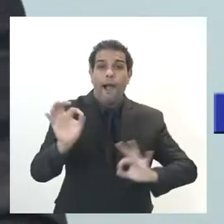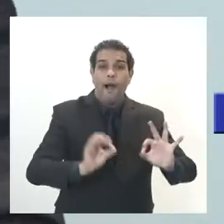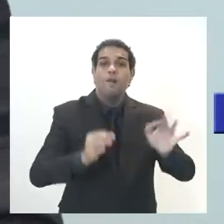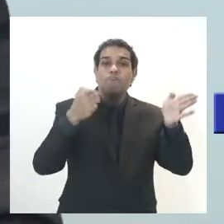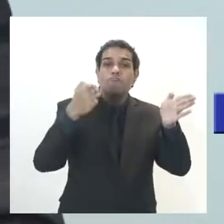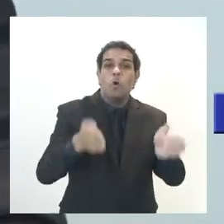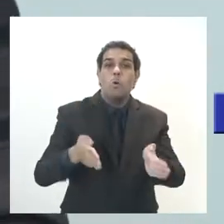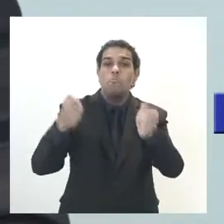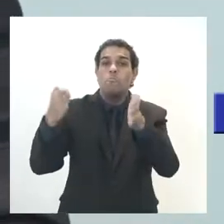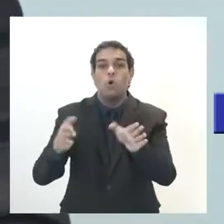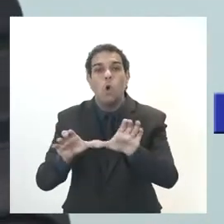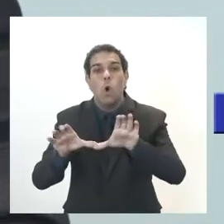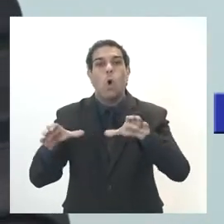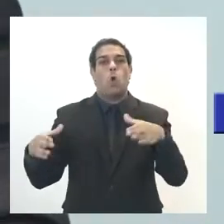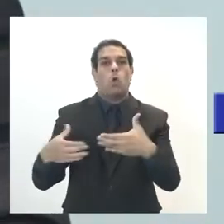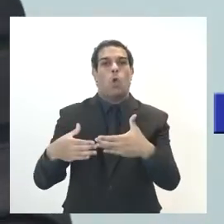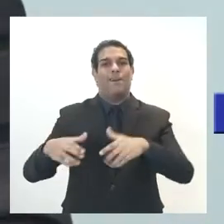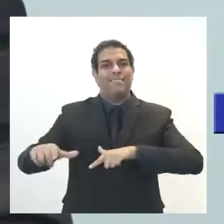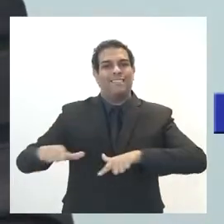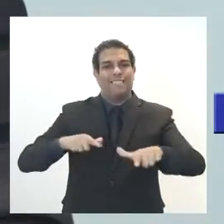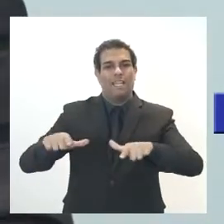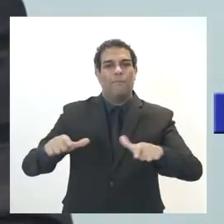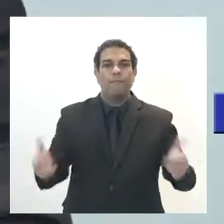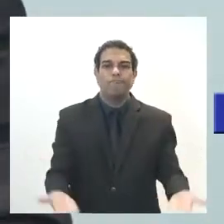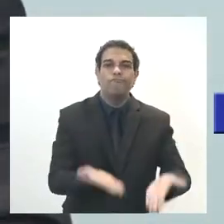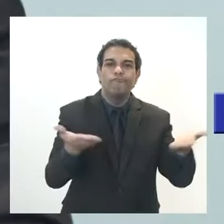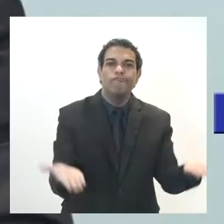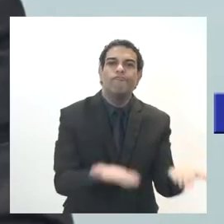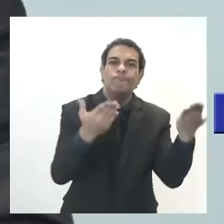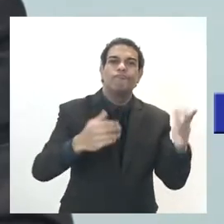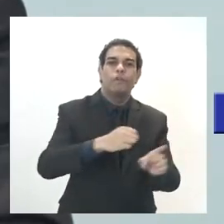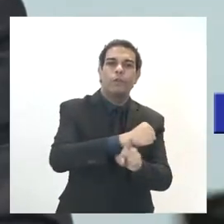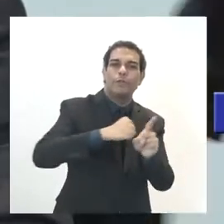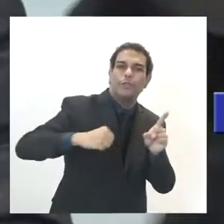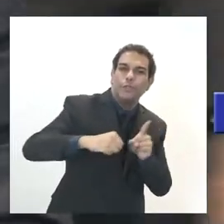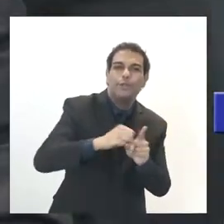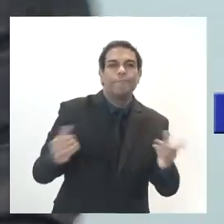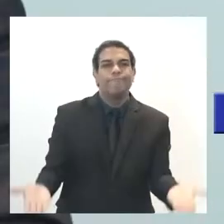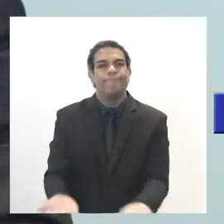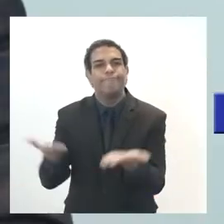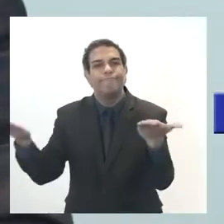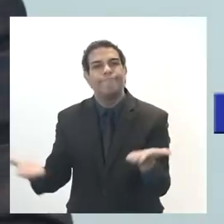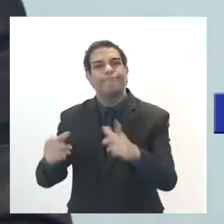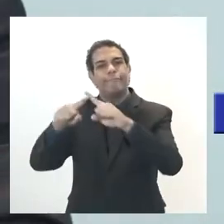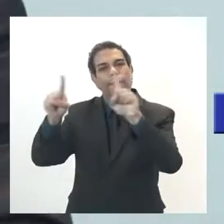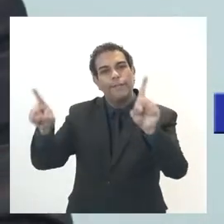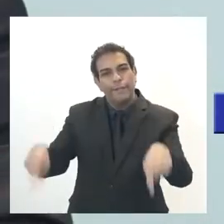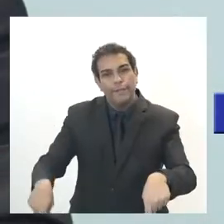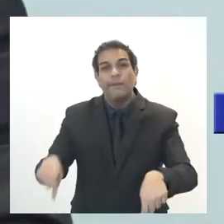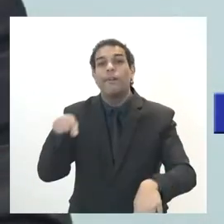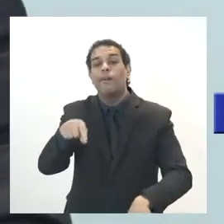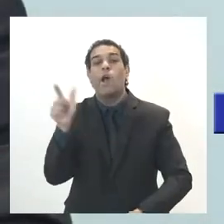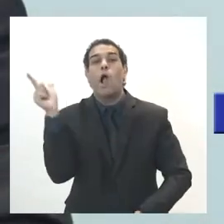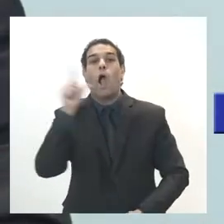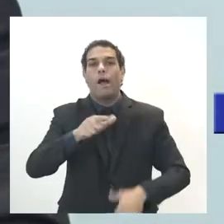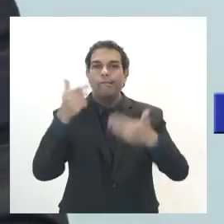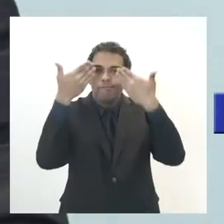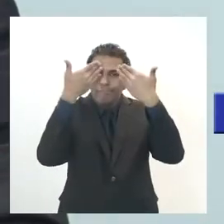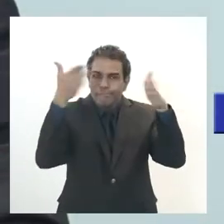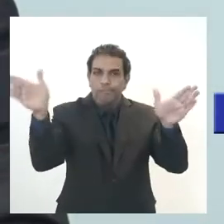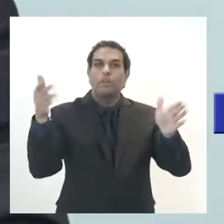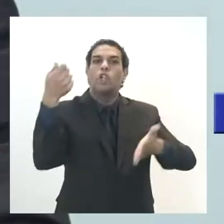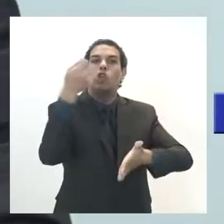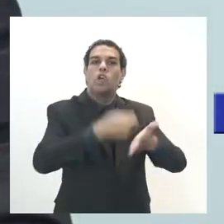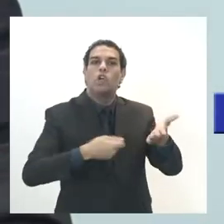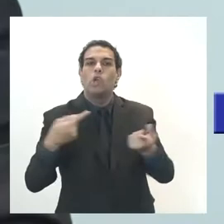a classe trabalhadora organizar população organizar os servidores para que a gente em frente